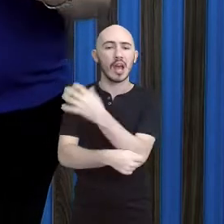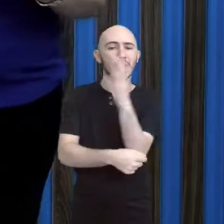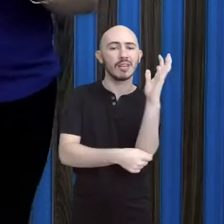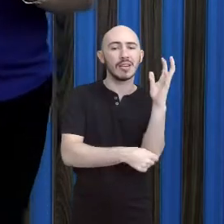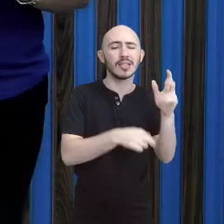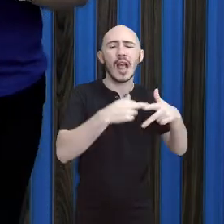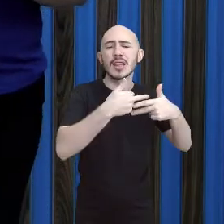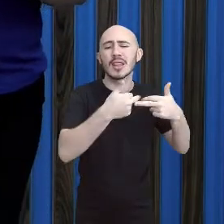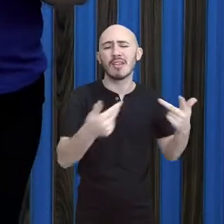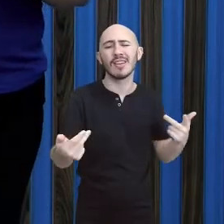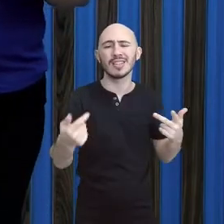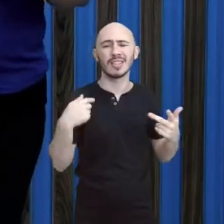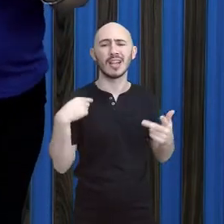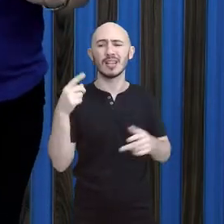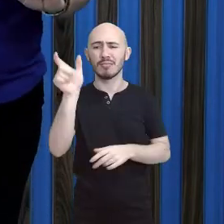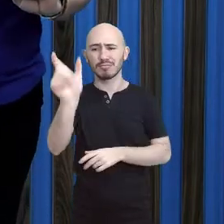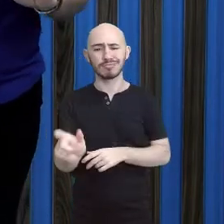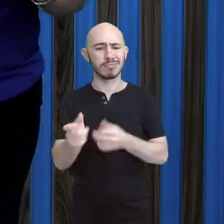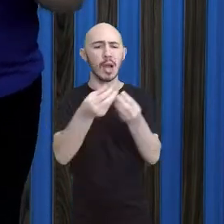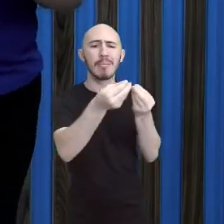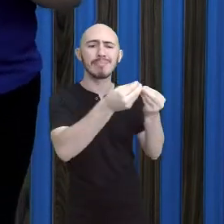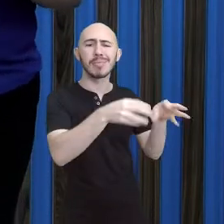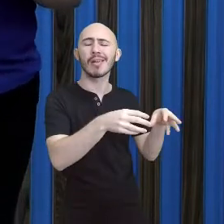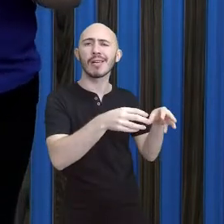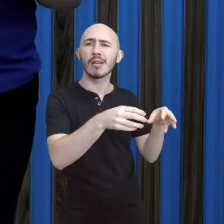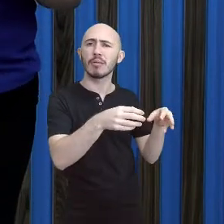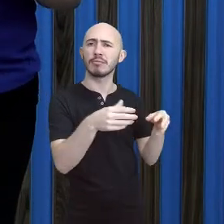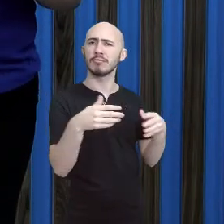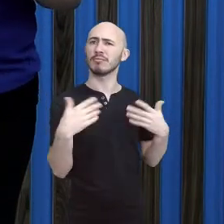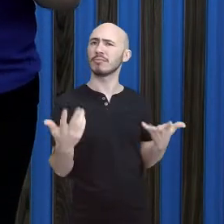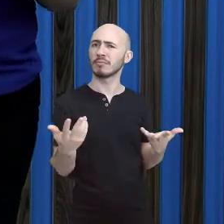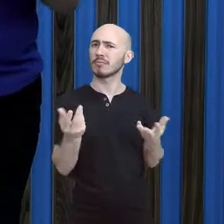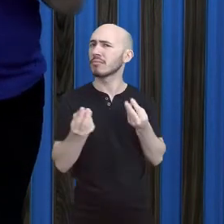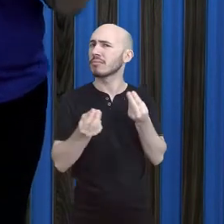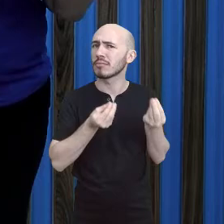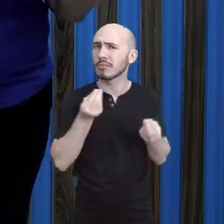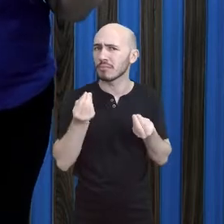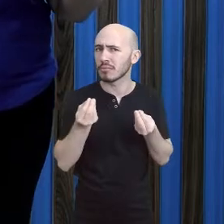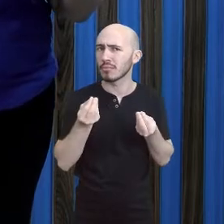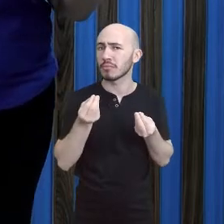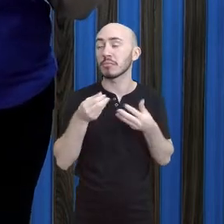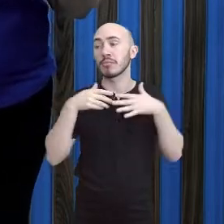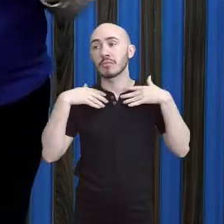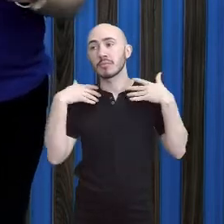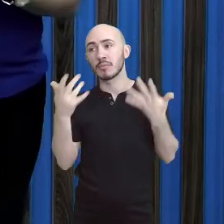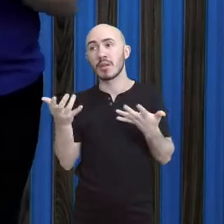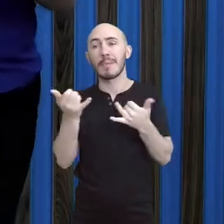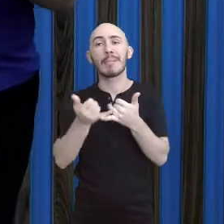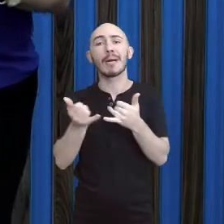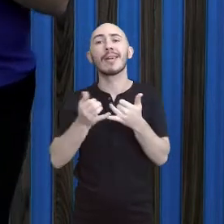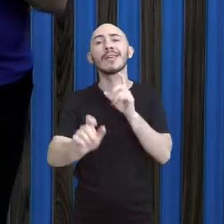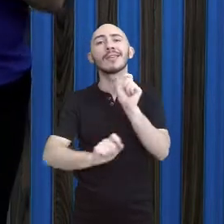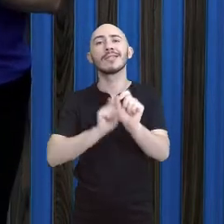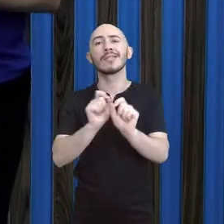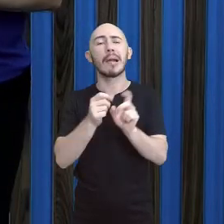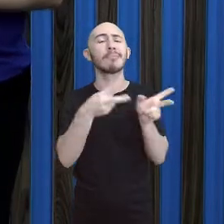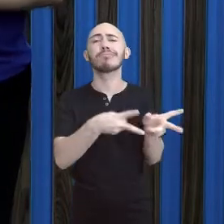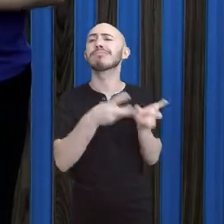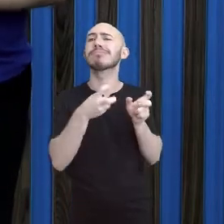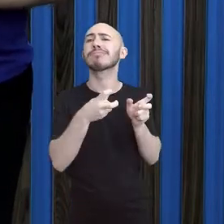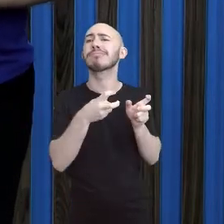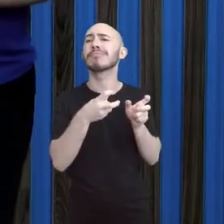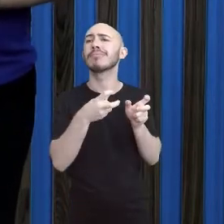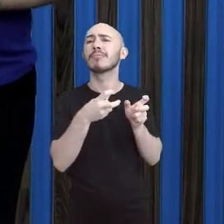depende, ele degrada esses recursos e parece que não percebe o que